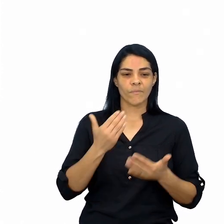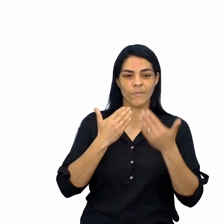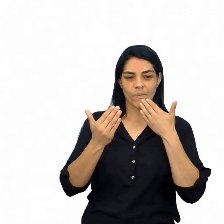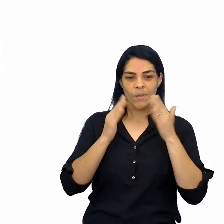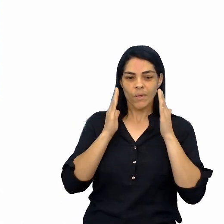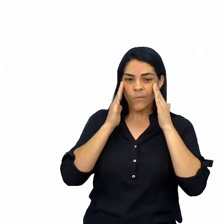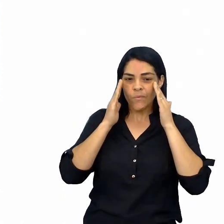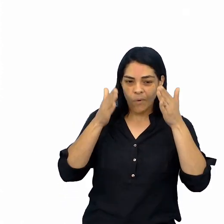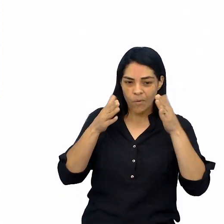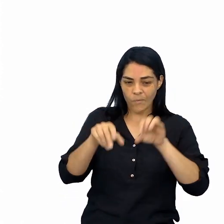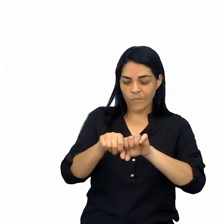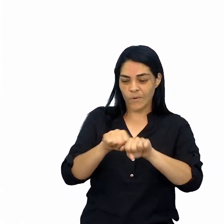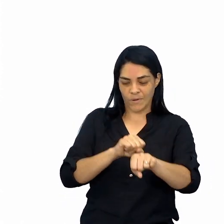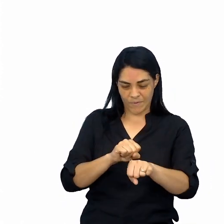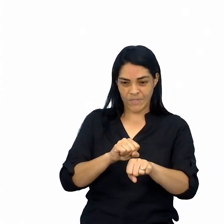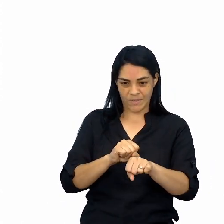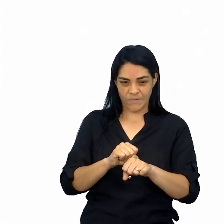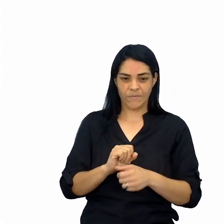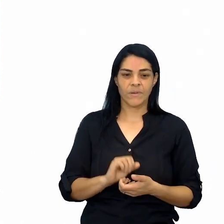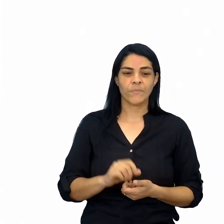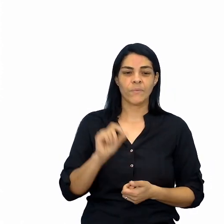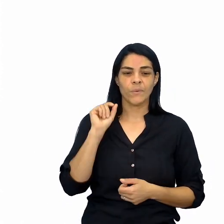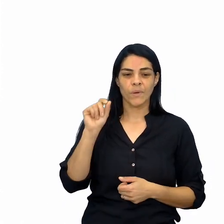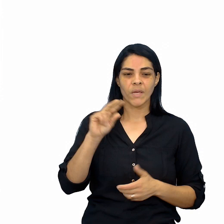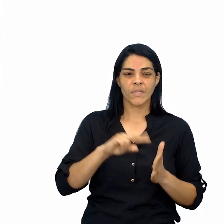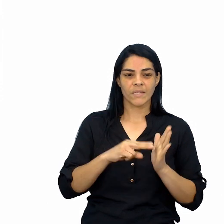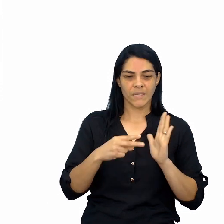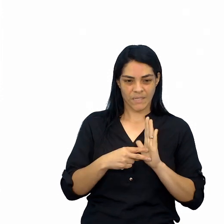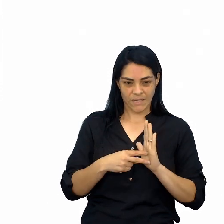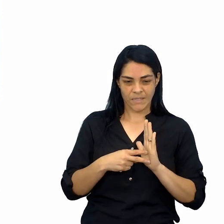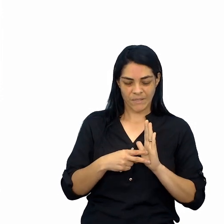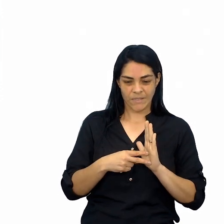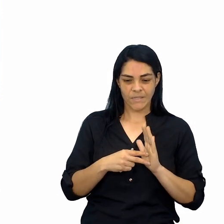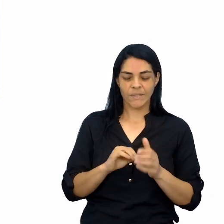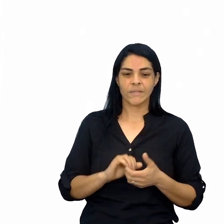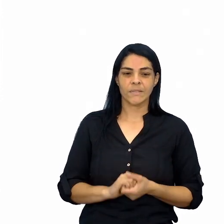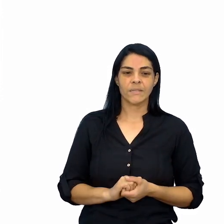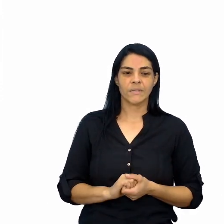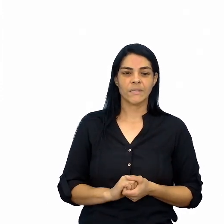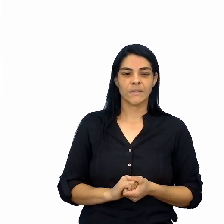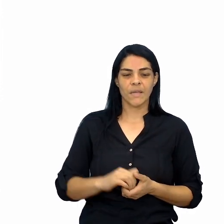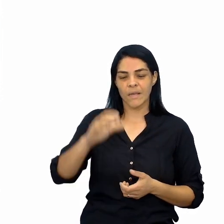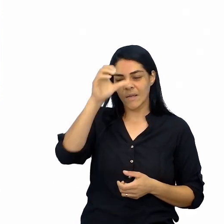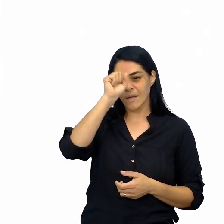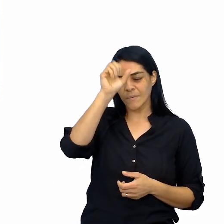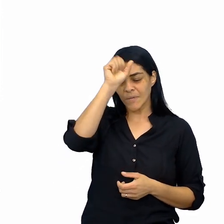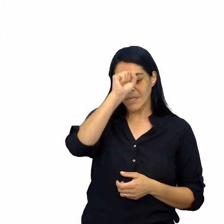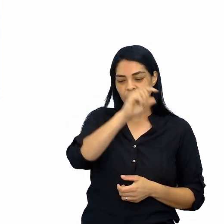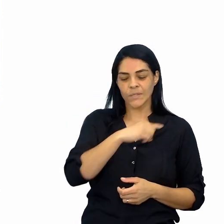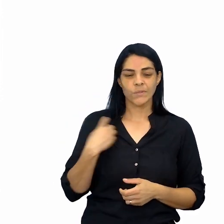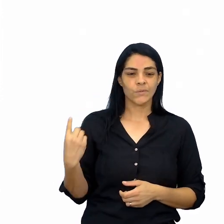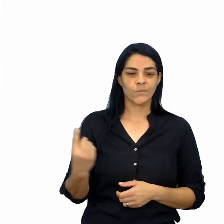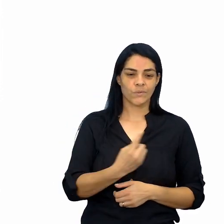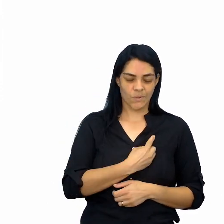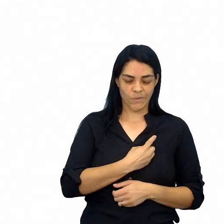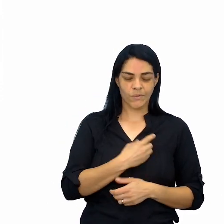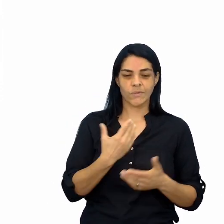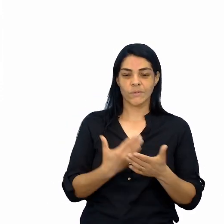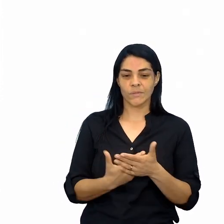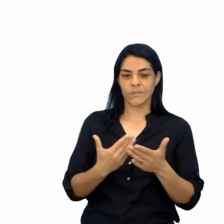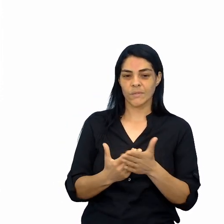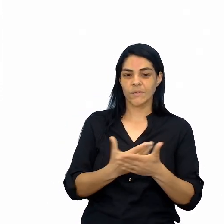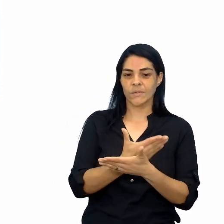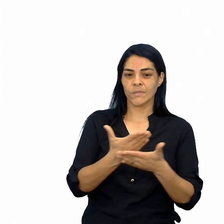foco formativo, ou seja, daquele aspecto da aprendizagem dos nossos estudantes que